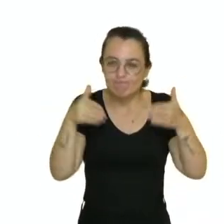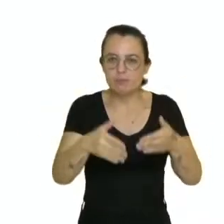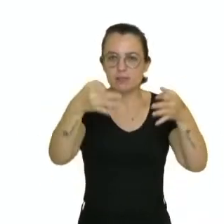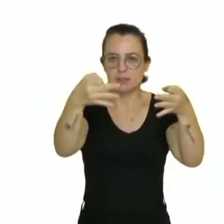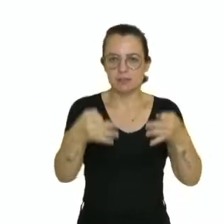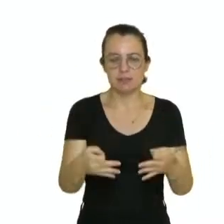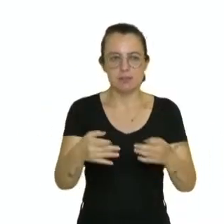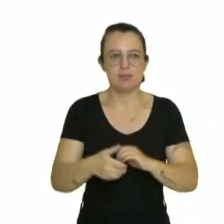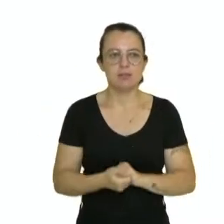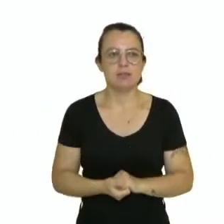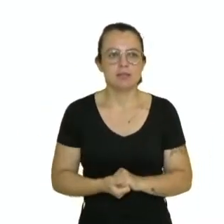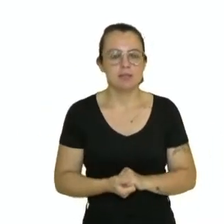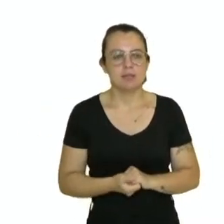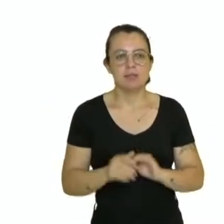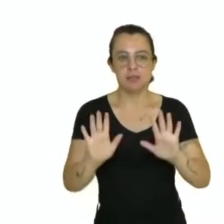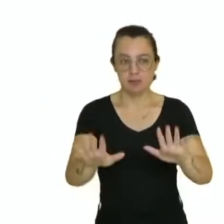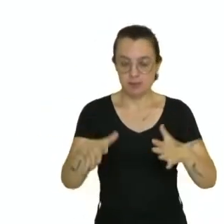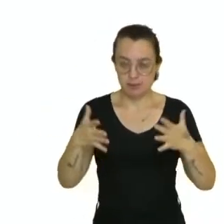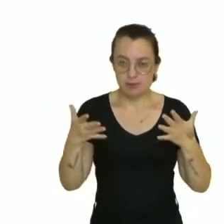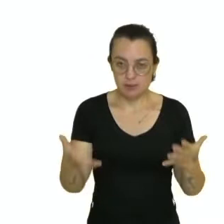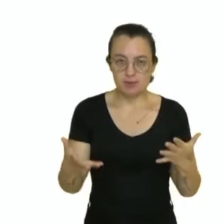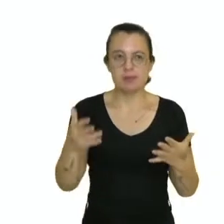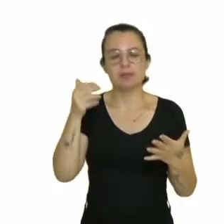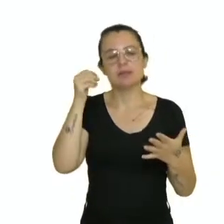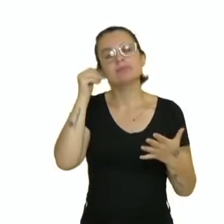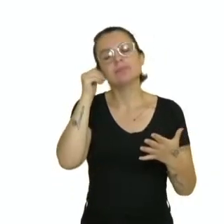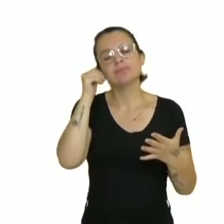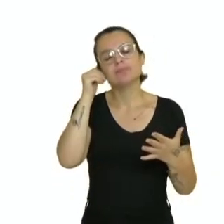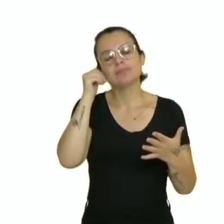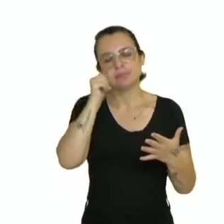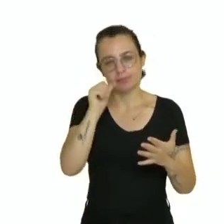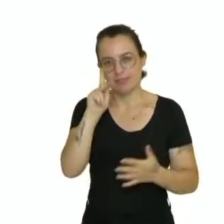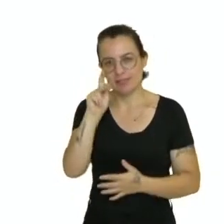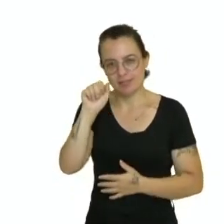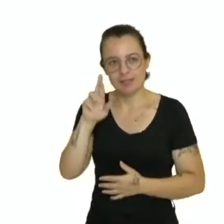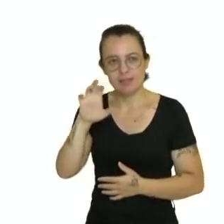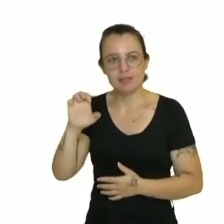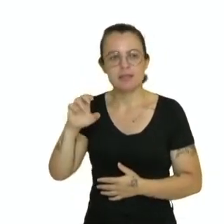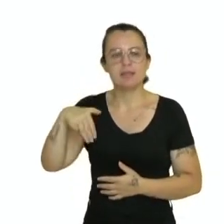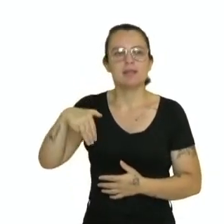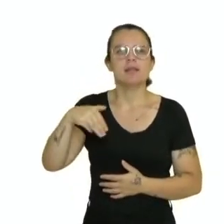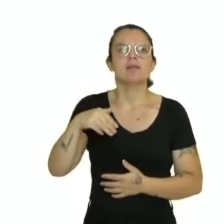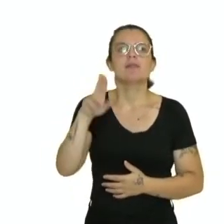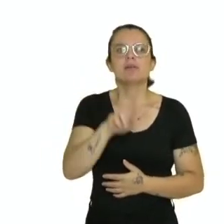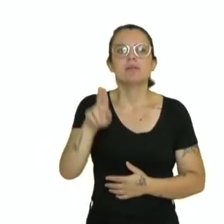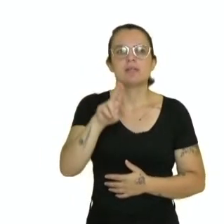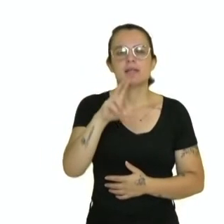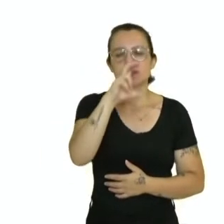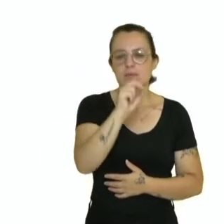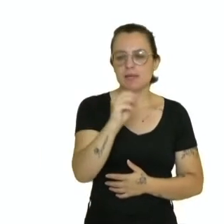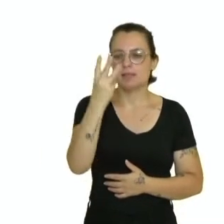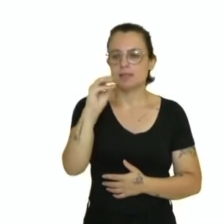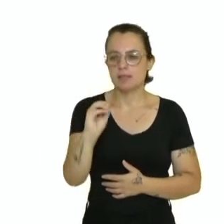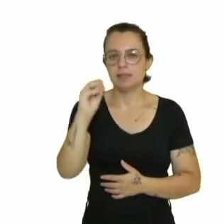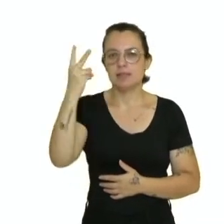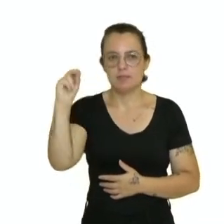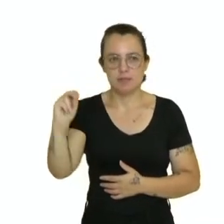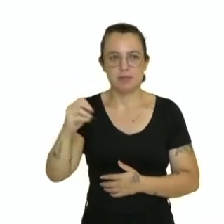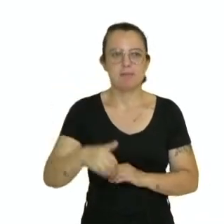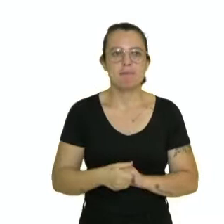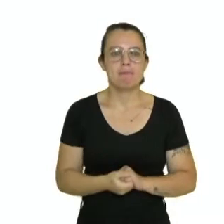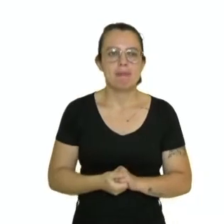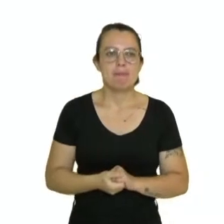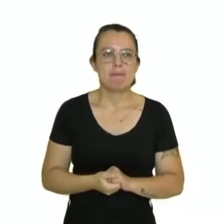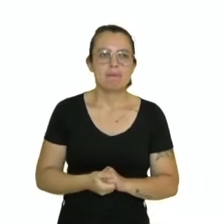corretamente os recursos. Então, ela vai usar o método 50-30-20 nesse gerenciamento.